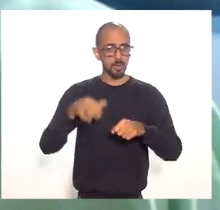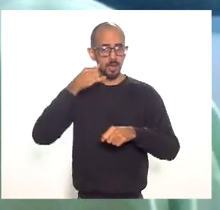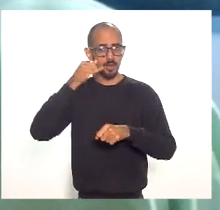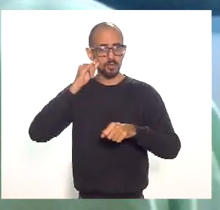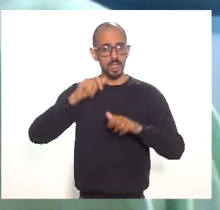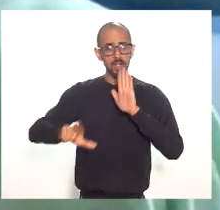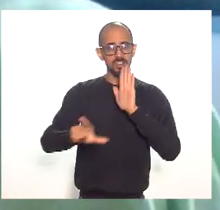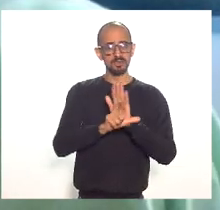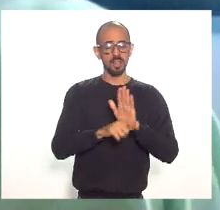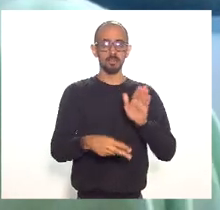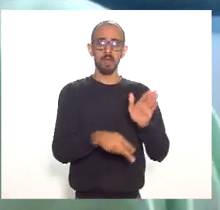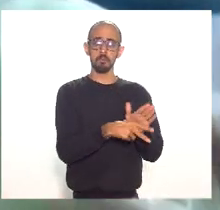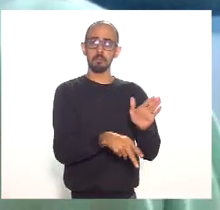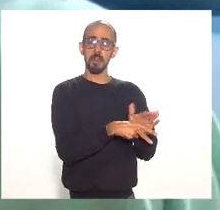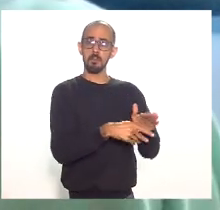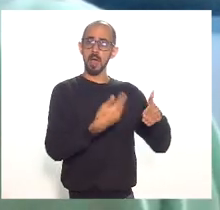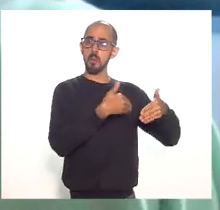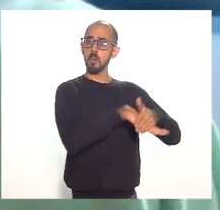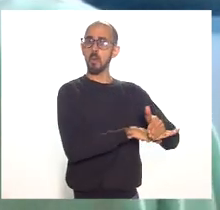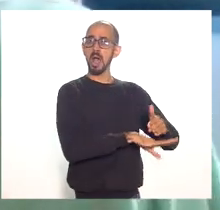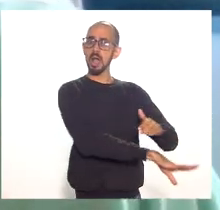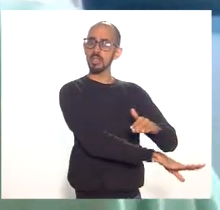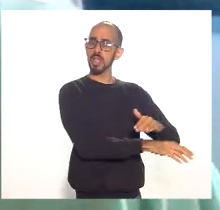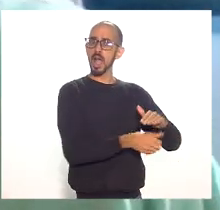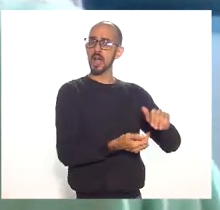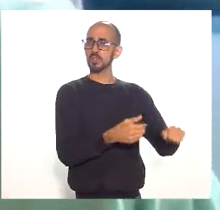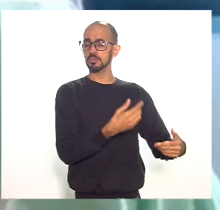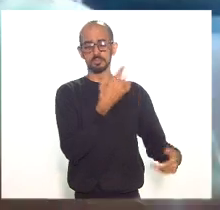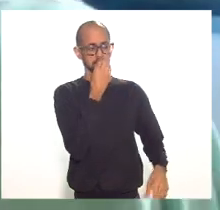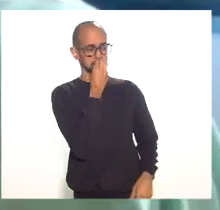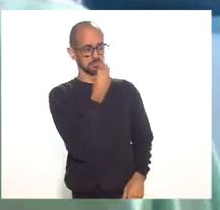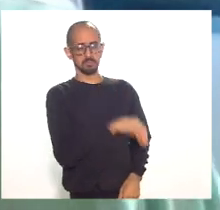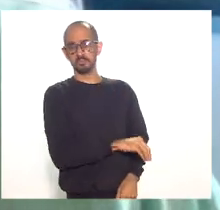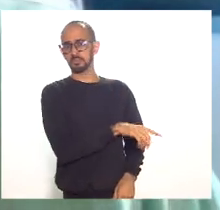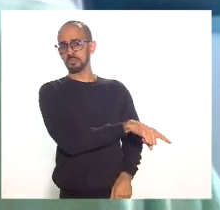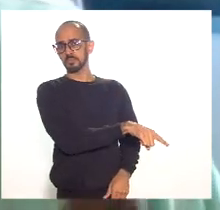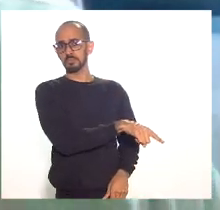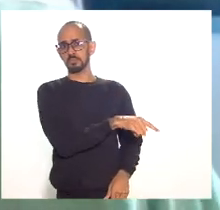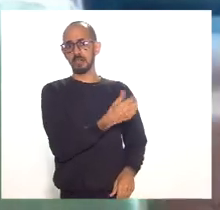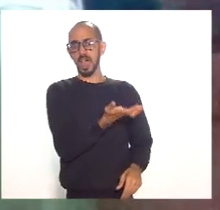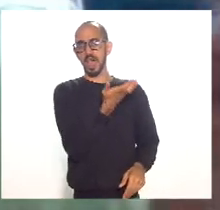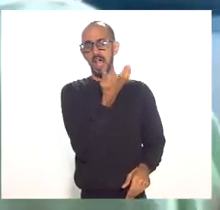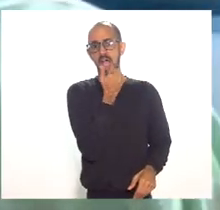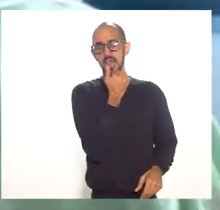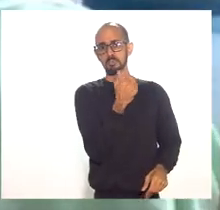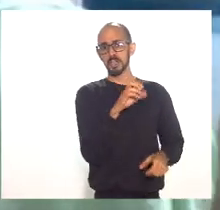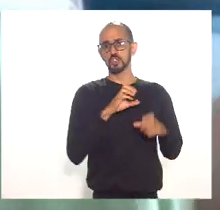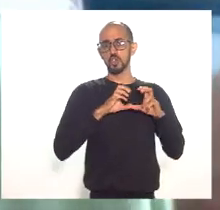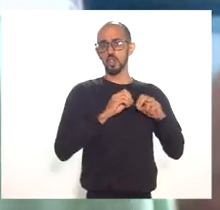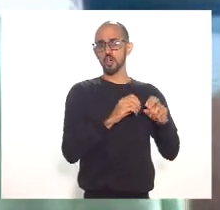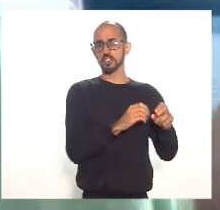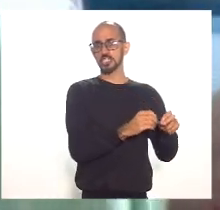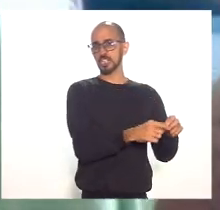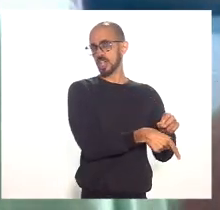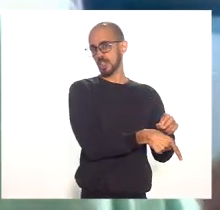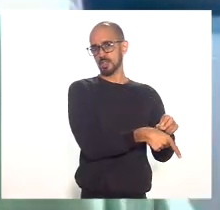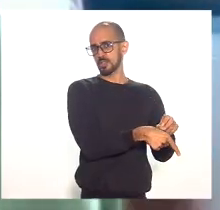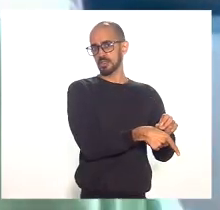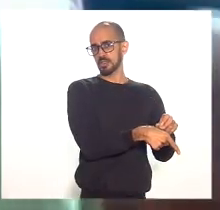no papel ou nas gavetas, alimentando cupins nas gavetas dos burocratas de